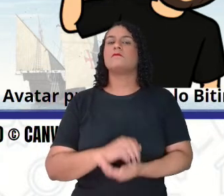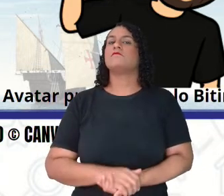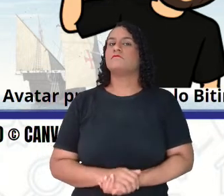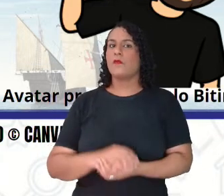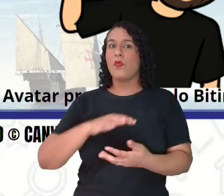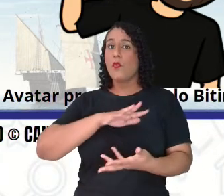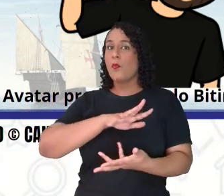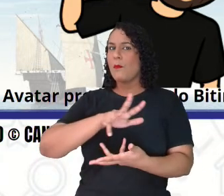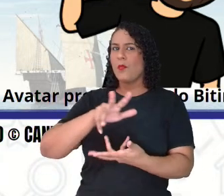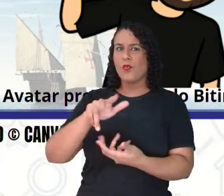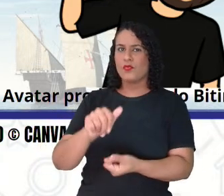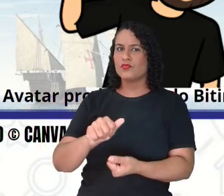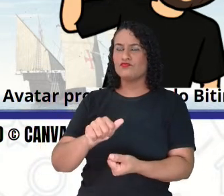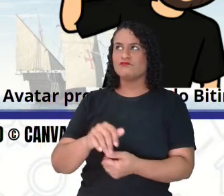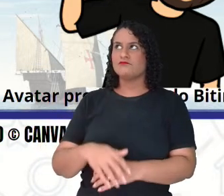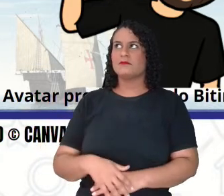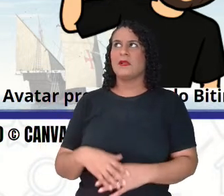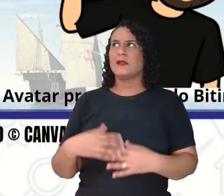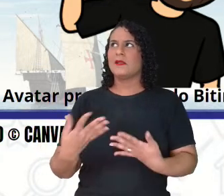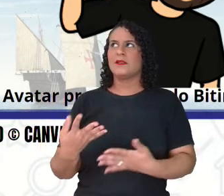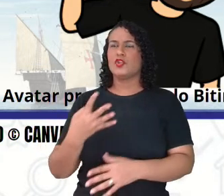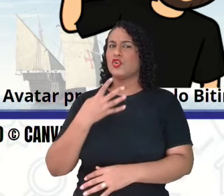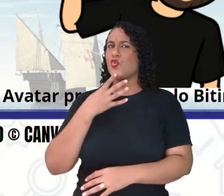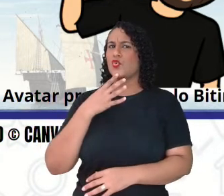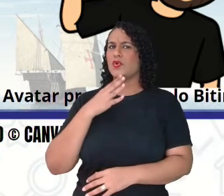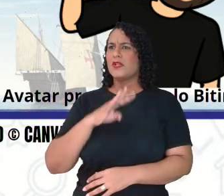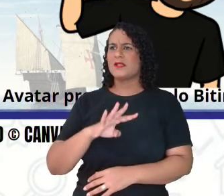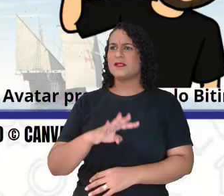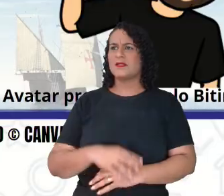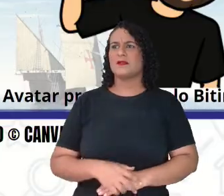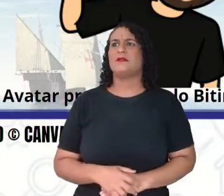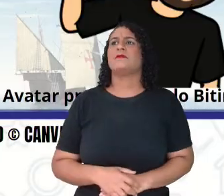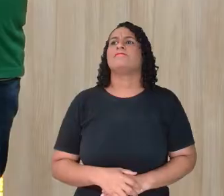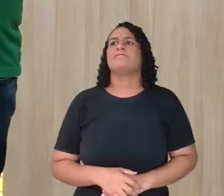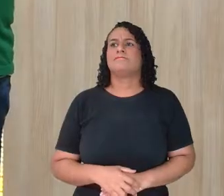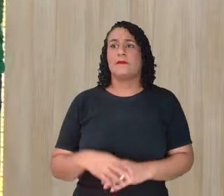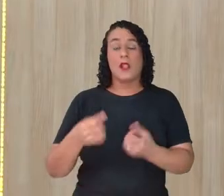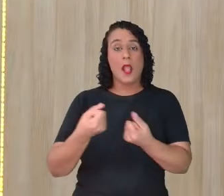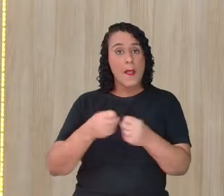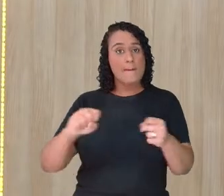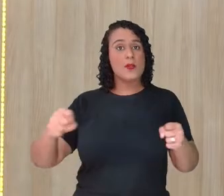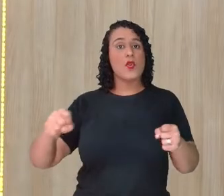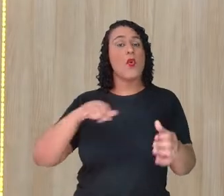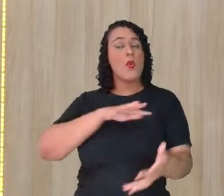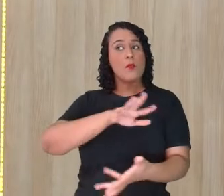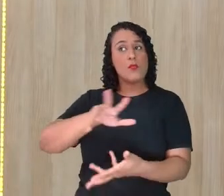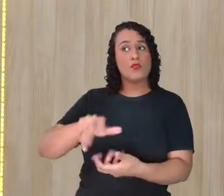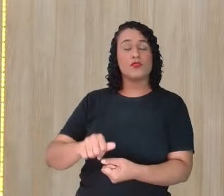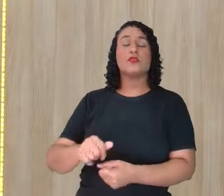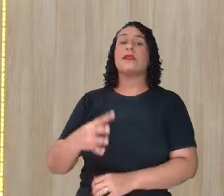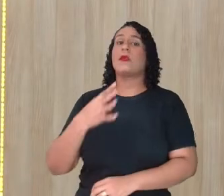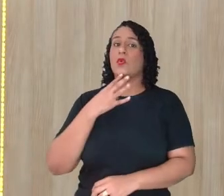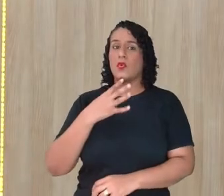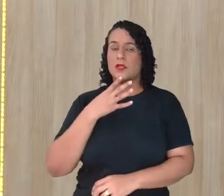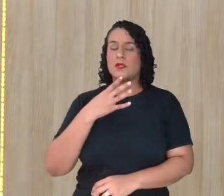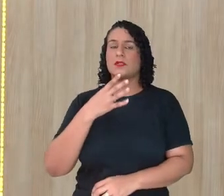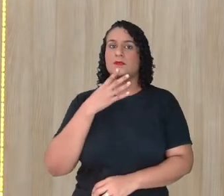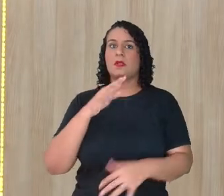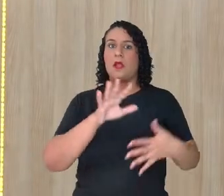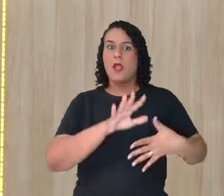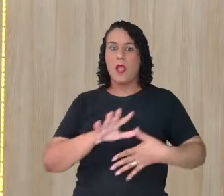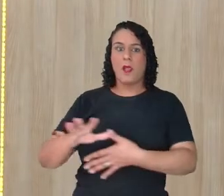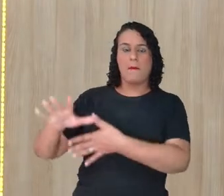o mundo que até então era conhecido. Então vai ampliar os mapas, né? Vai ampliar